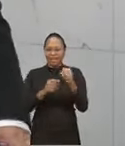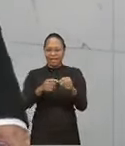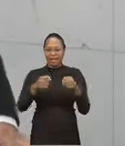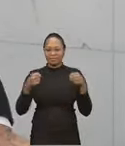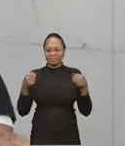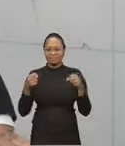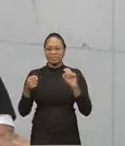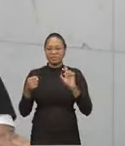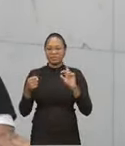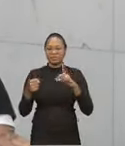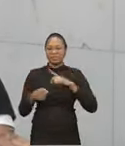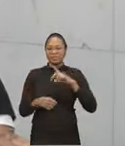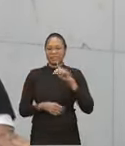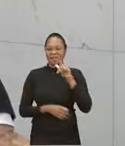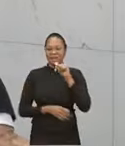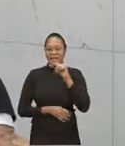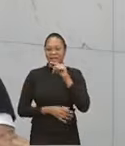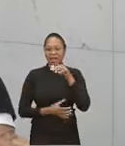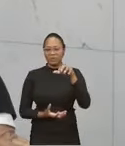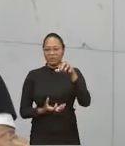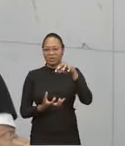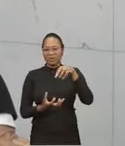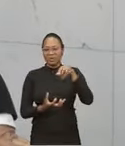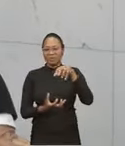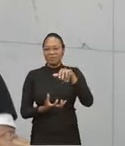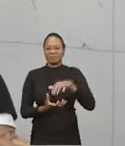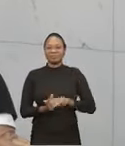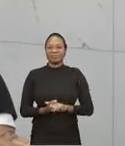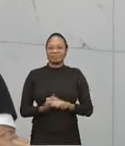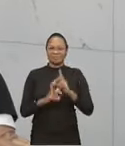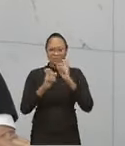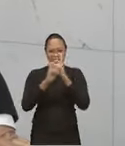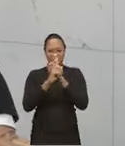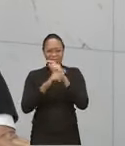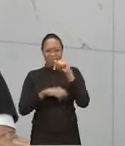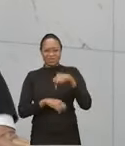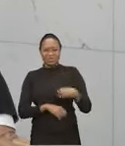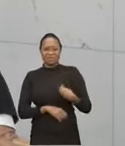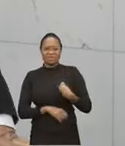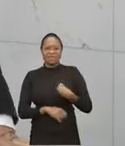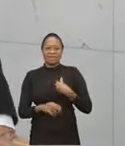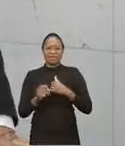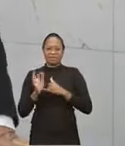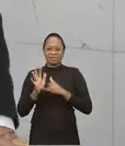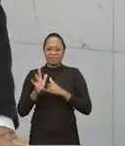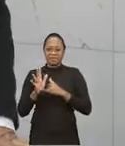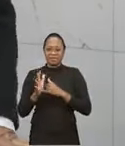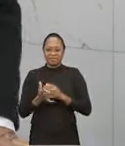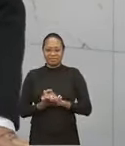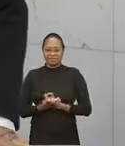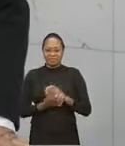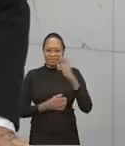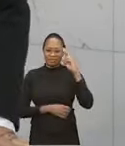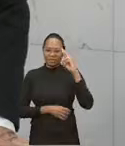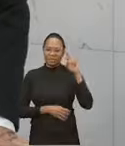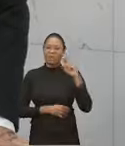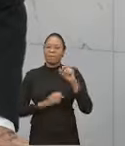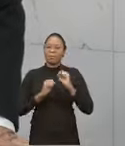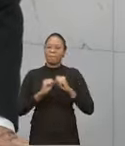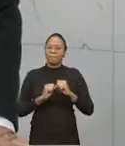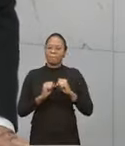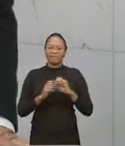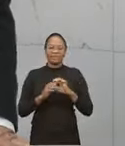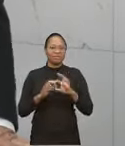garrafa de 2 litros de água. Está difícil viver em Camaçari. Eu estou dizendo aqui, e os senhores podem sair na rua